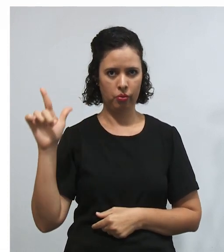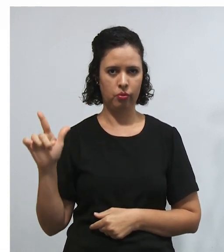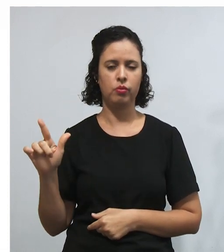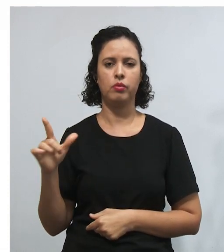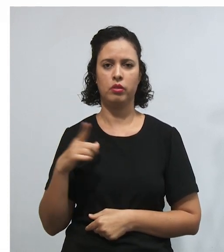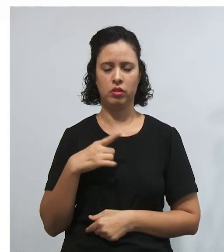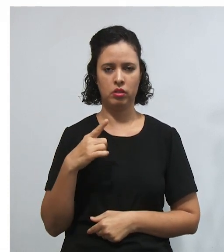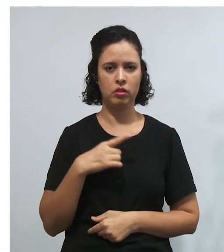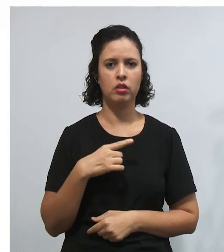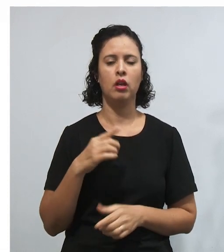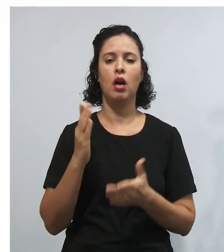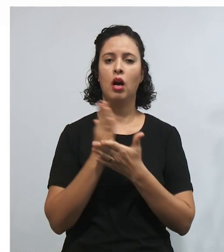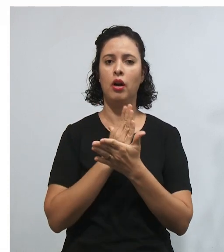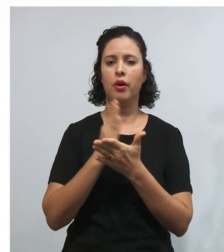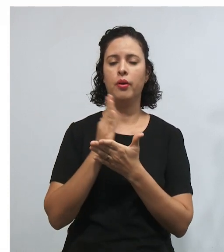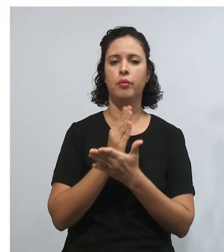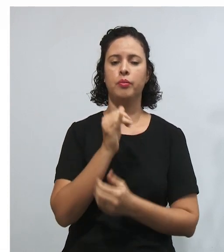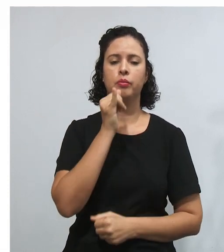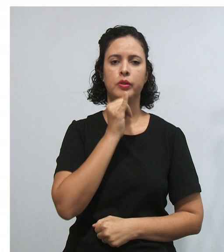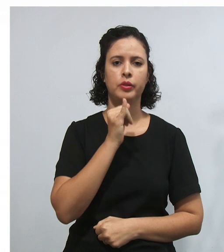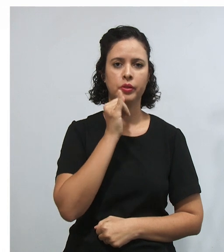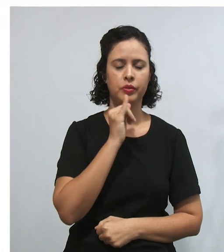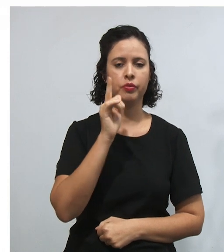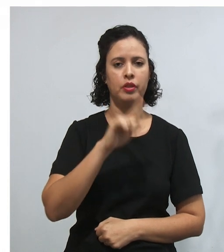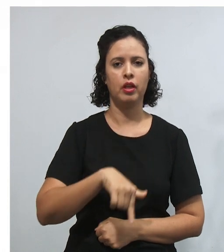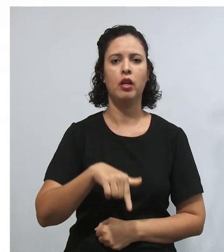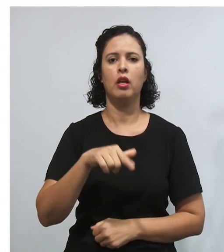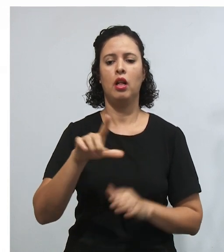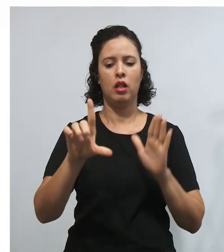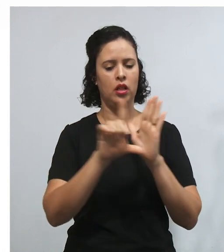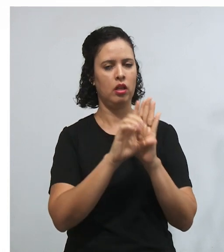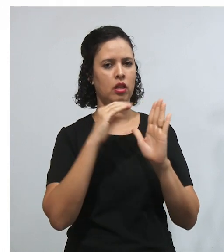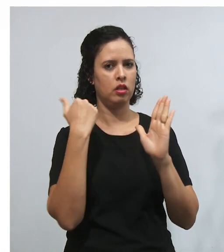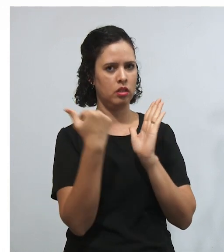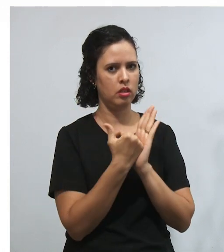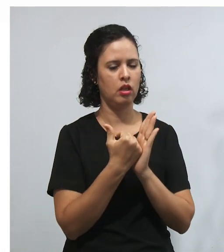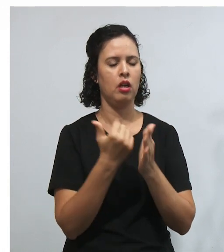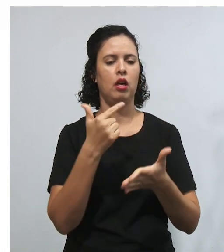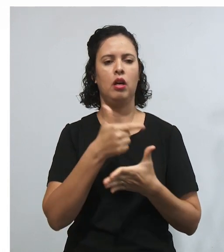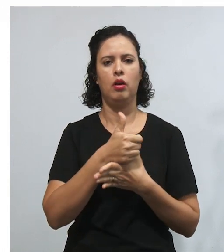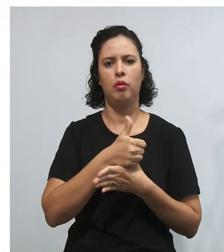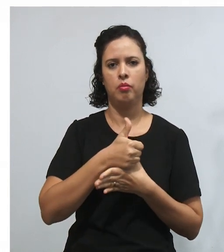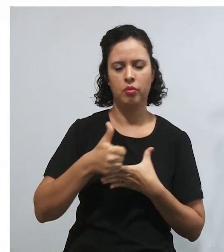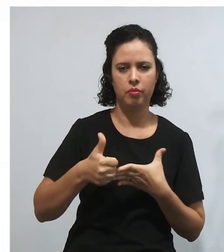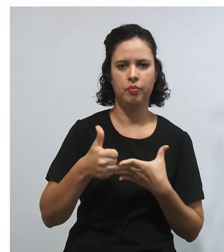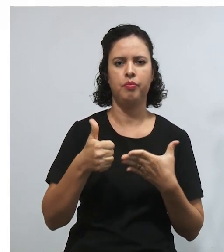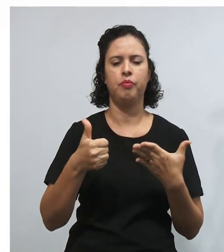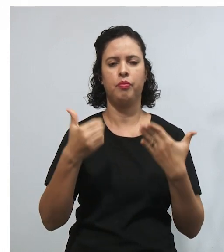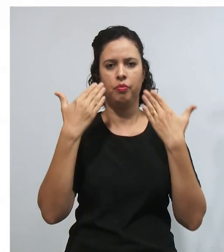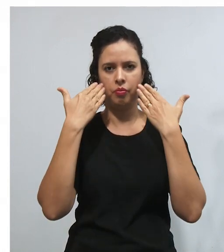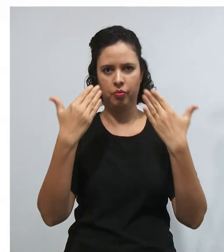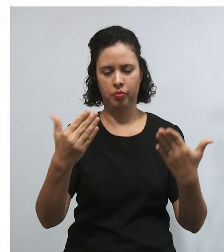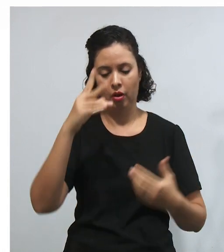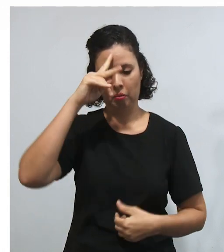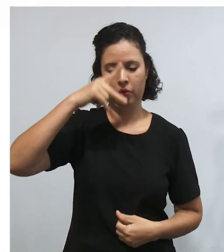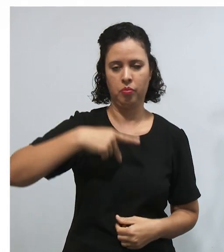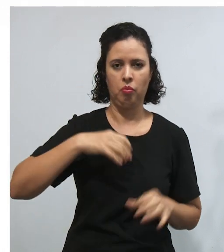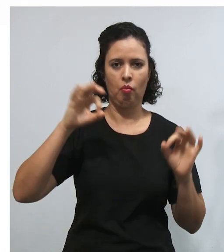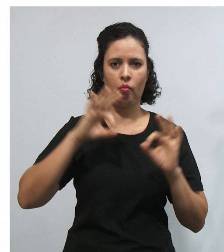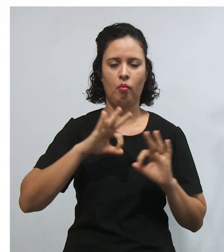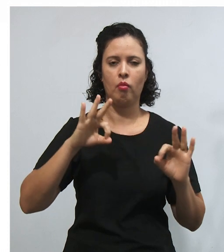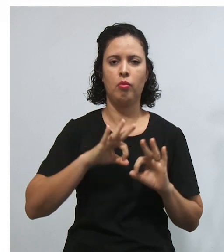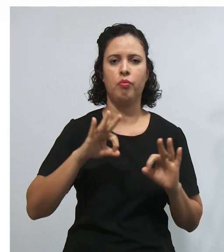Perceberam também que aqui tem alguns, como, por exemplo, o da legalidade, o da moralidade, o da publicidade e o da impessoalidade, que